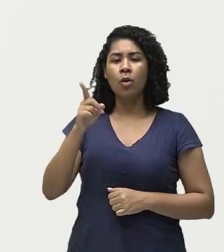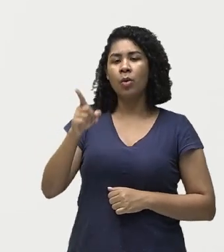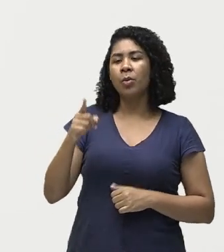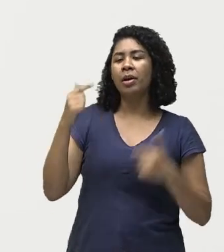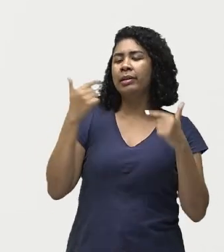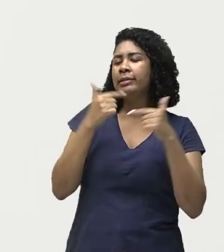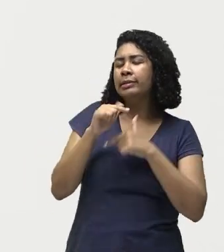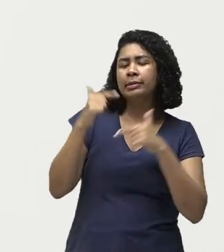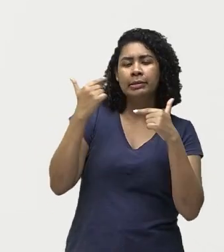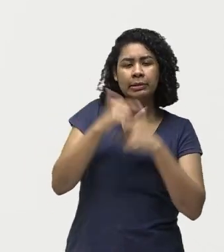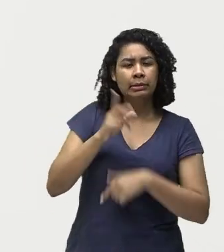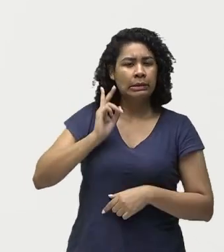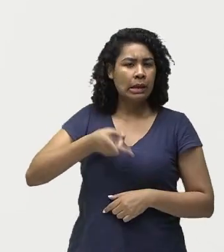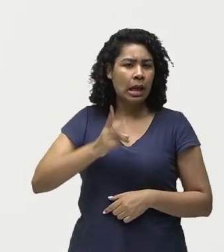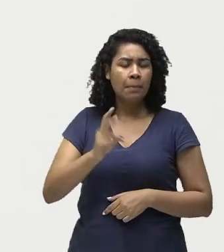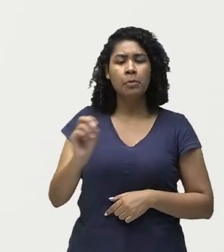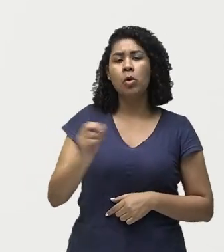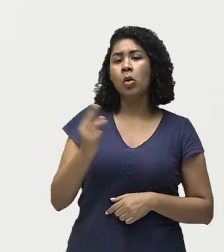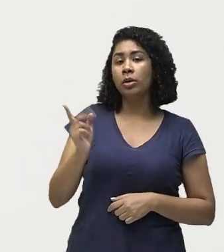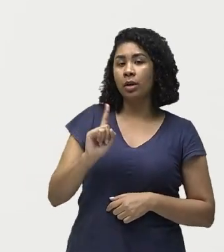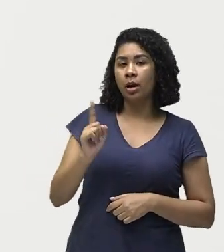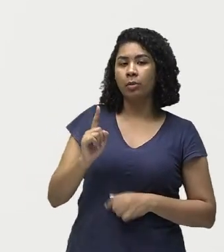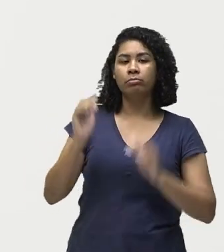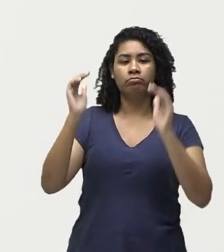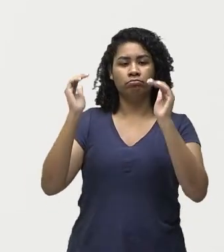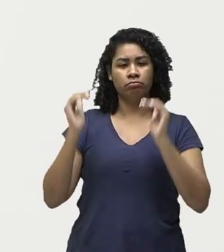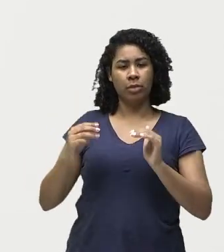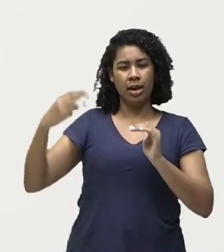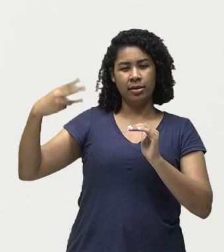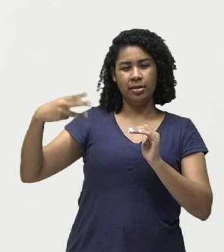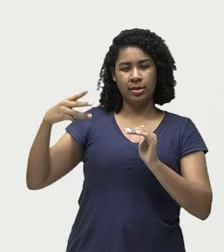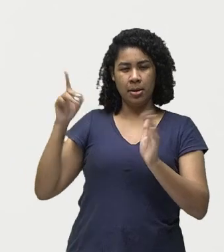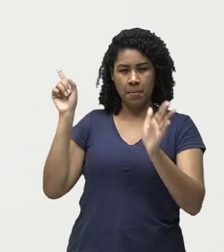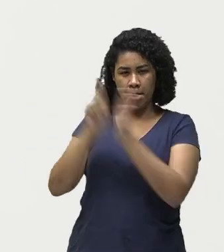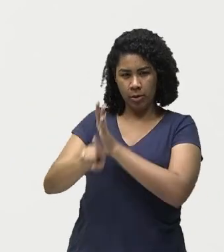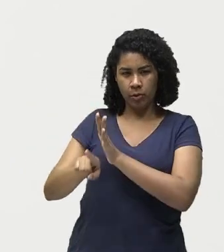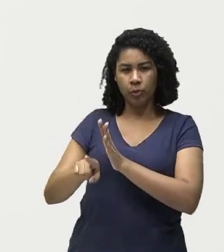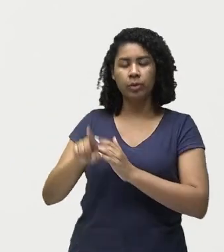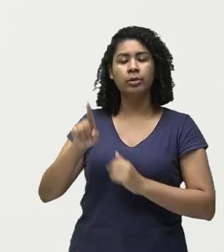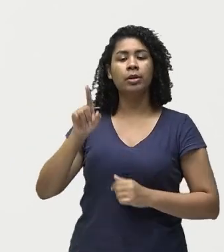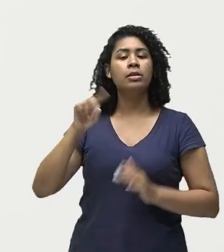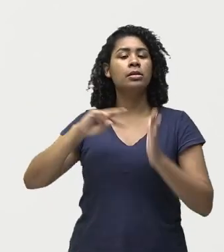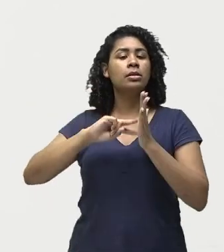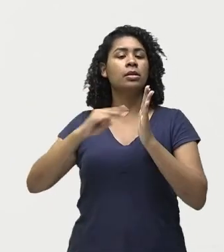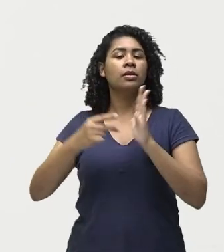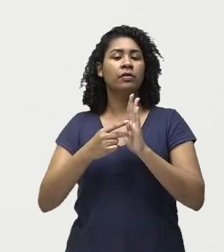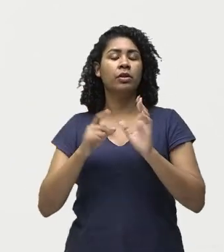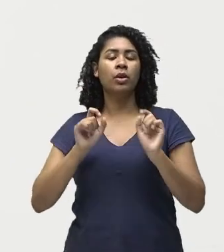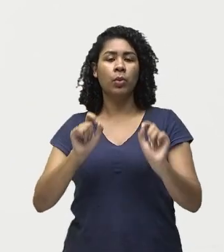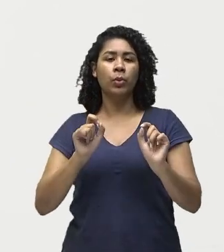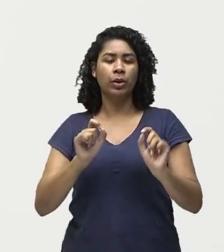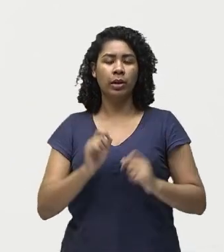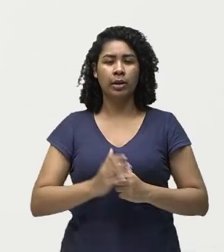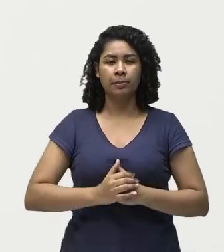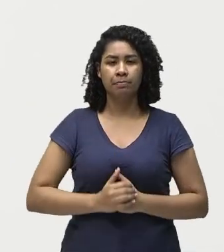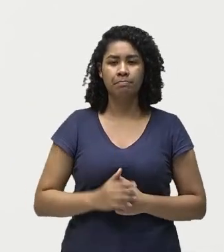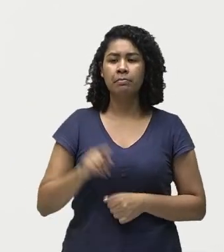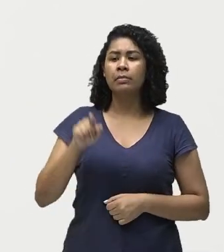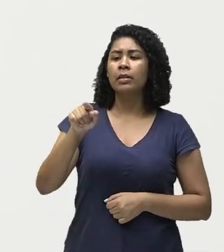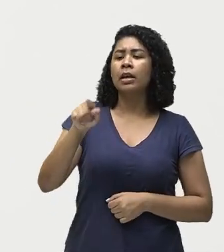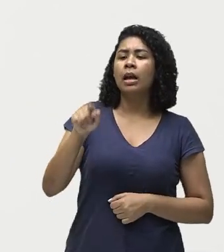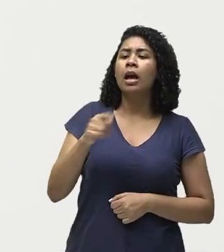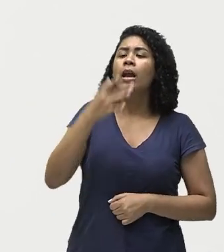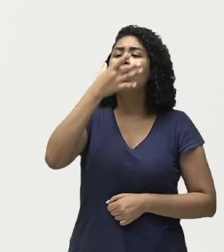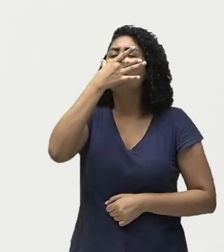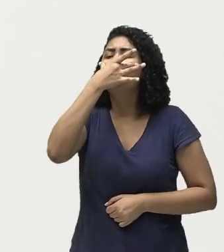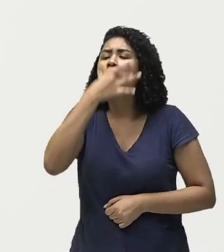extrovertido. Essa pergunta aqui, what does he look like, quer dizer como que ele é, mas